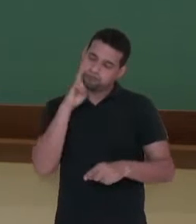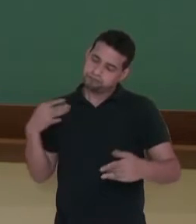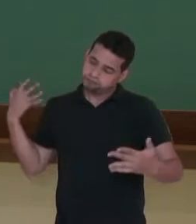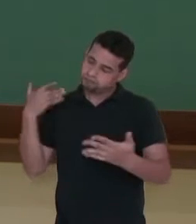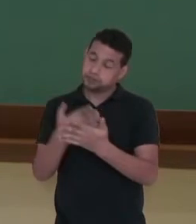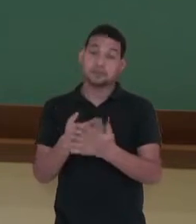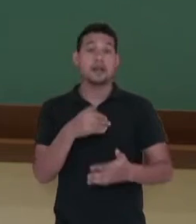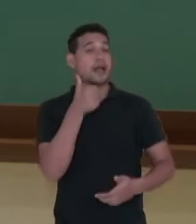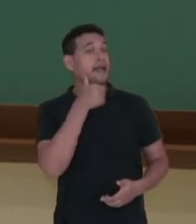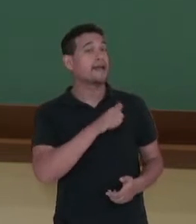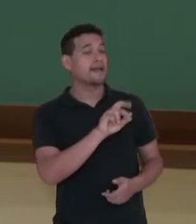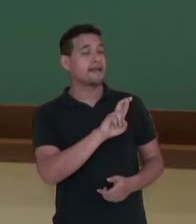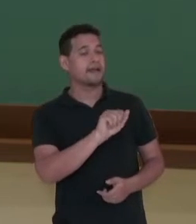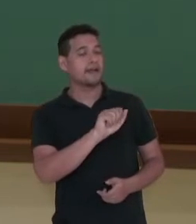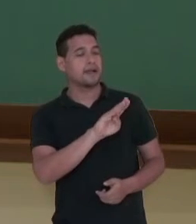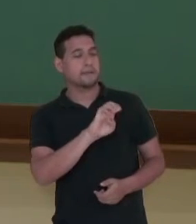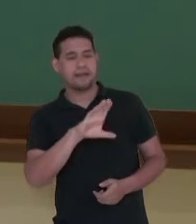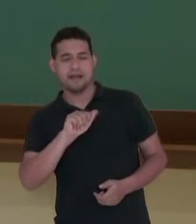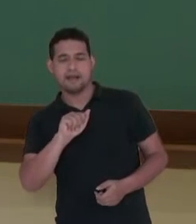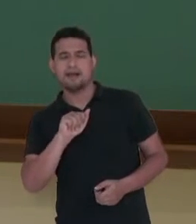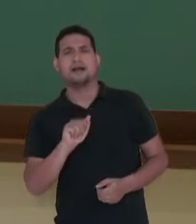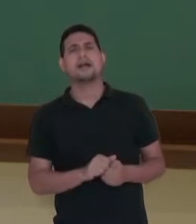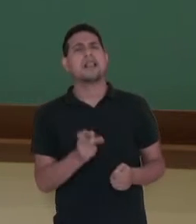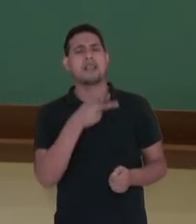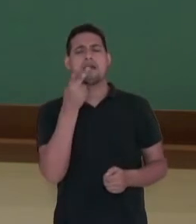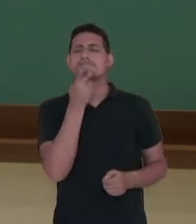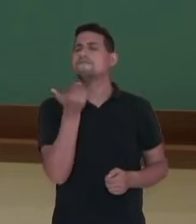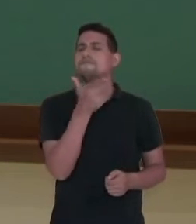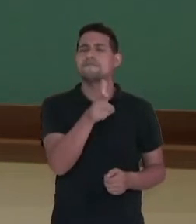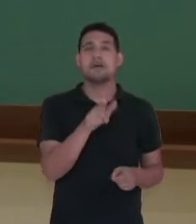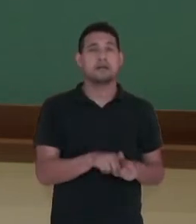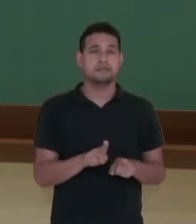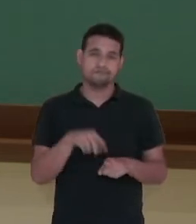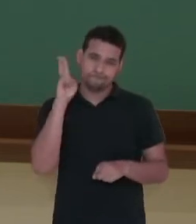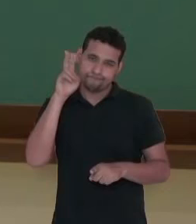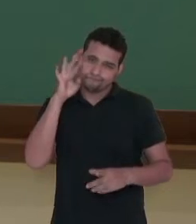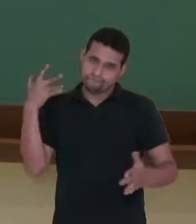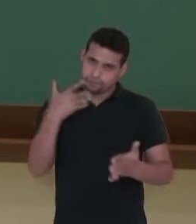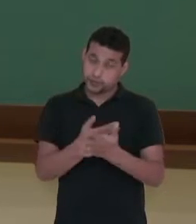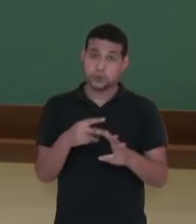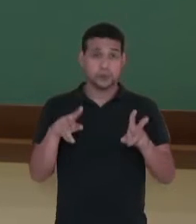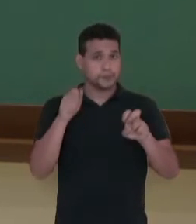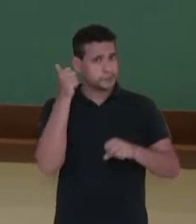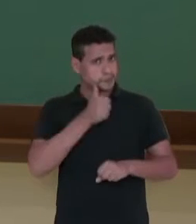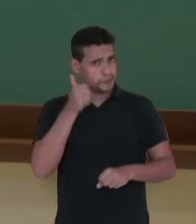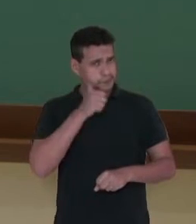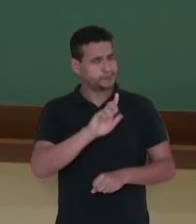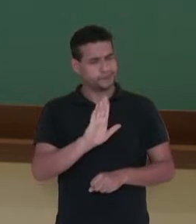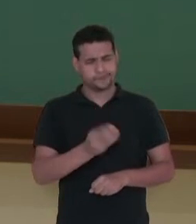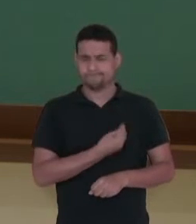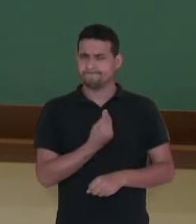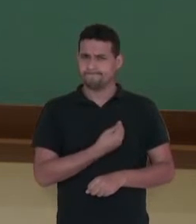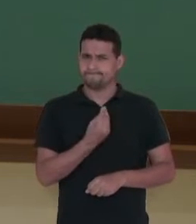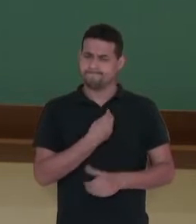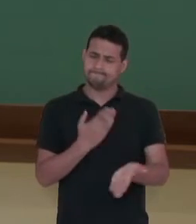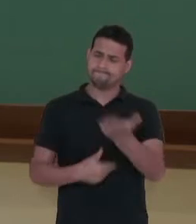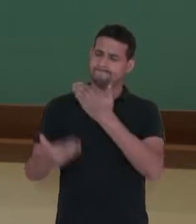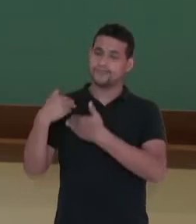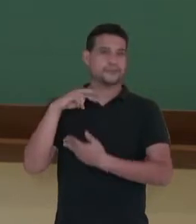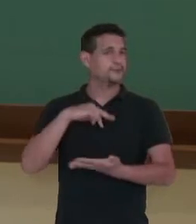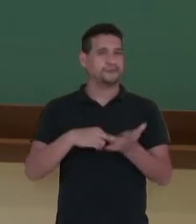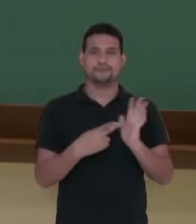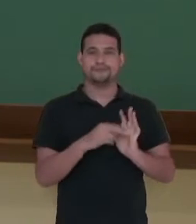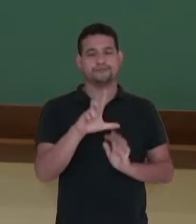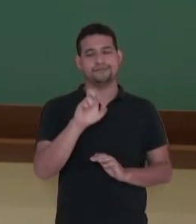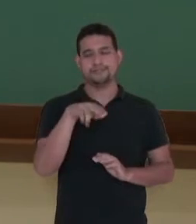de Rebeca, ela reforçou essa lenda sobre esta mulher que viveu lá. Na verdade não é uma lenda